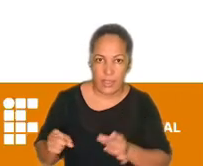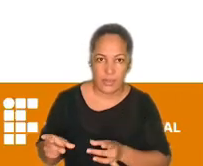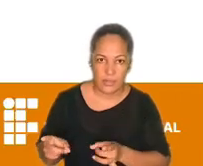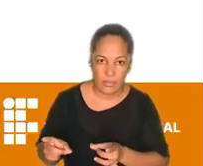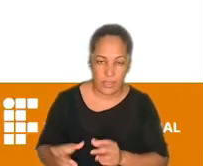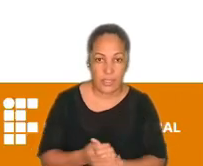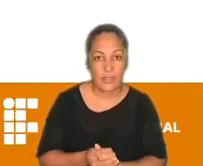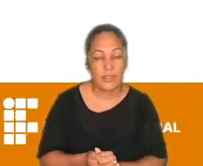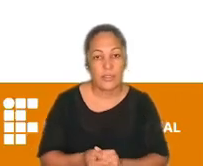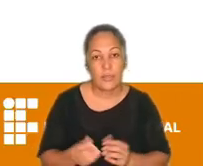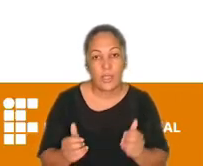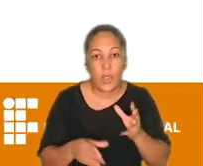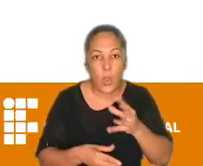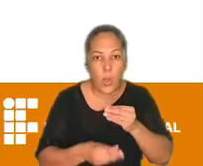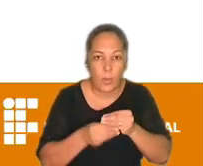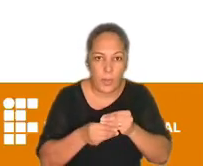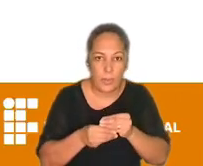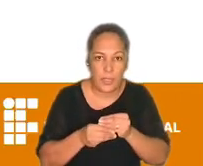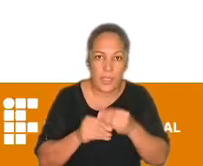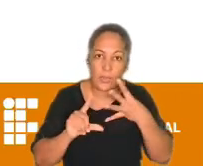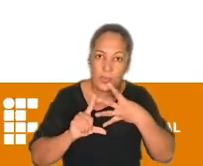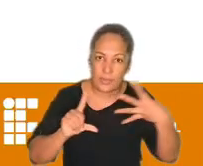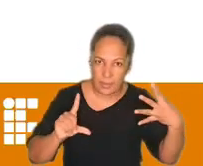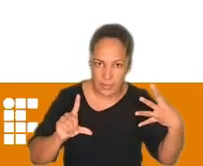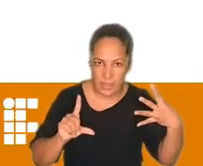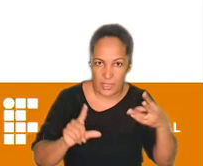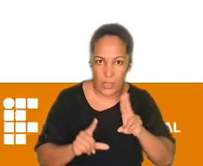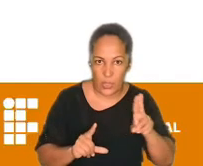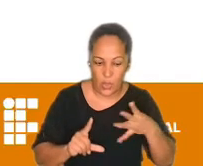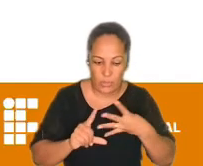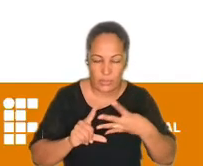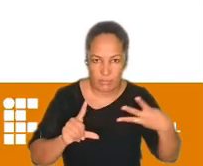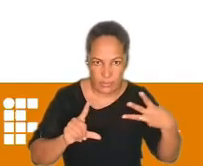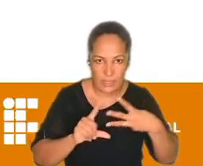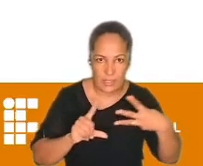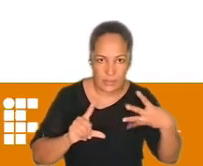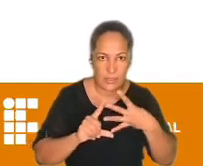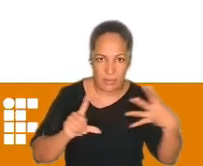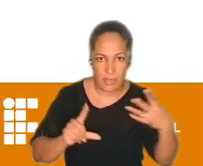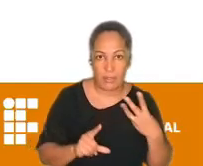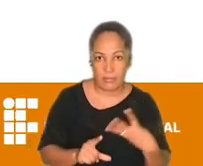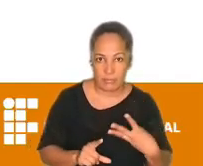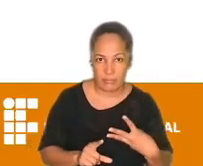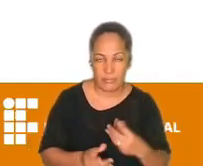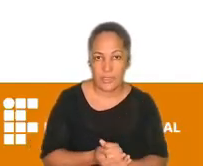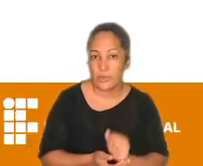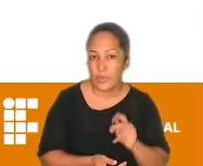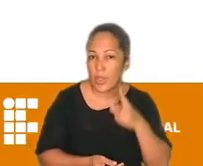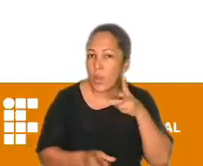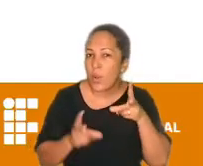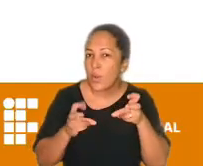produto e da tabela venda que deram origem a essa terceira tabela nova. Tá bom? Observe